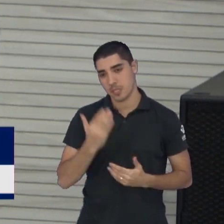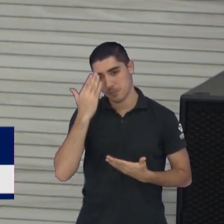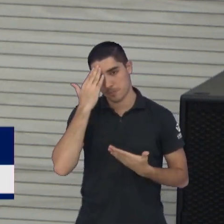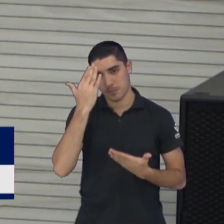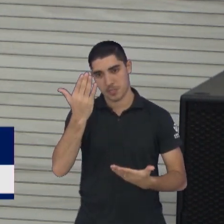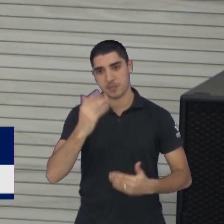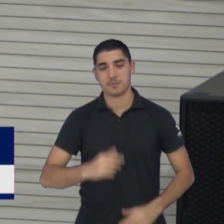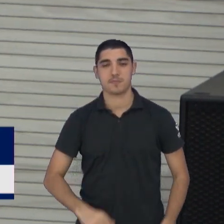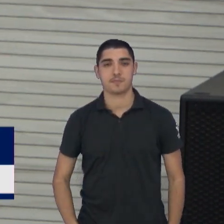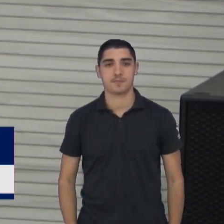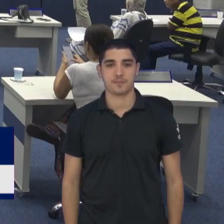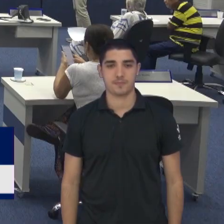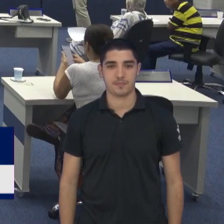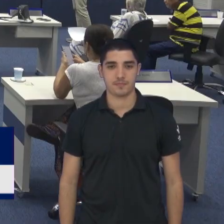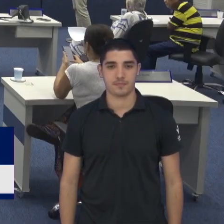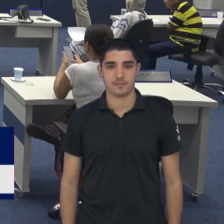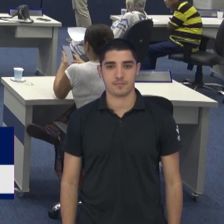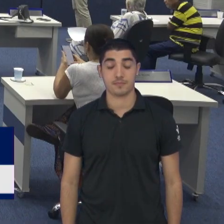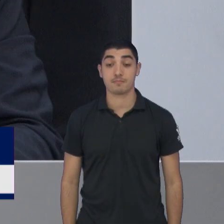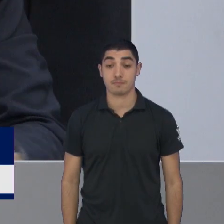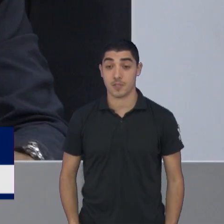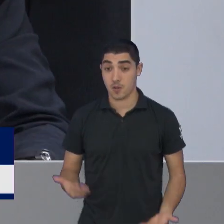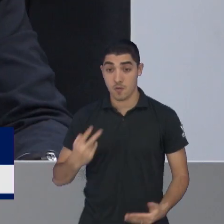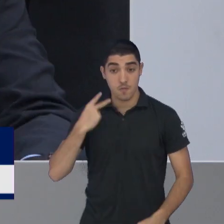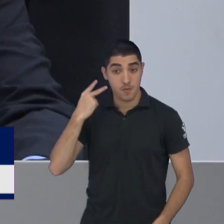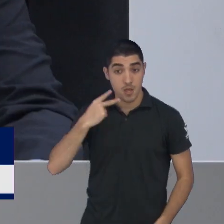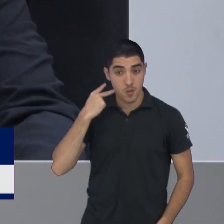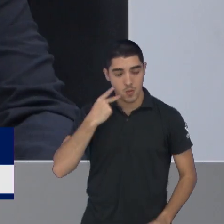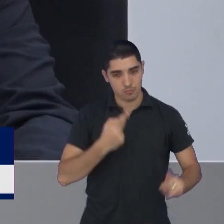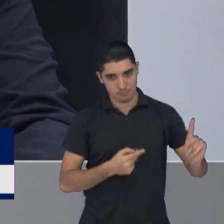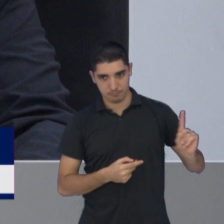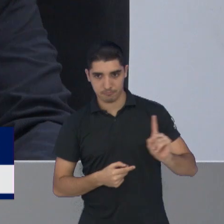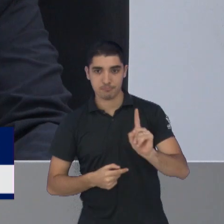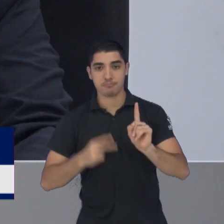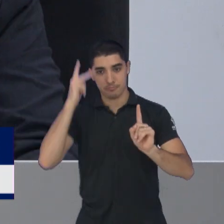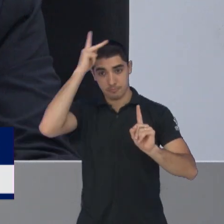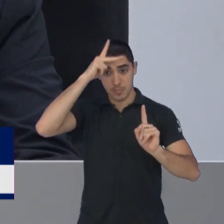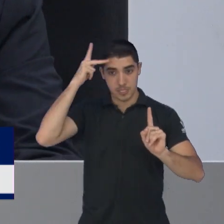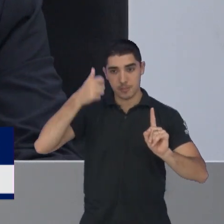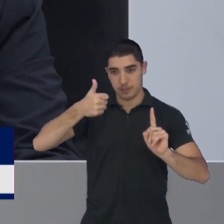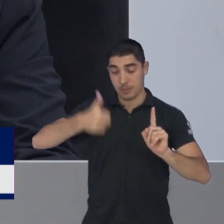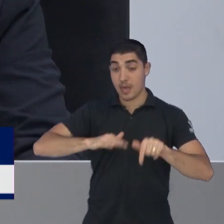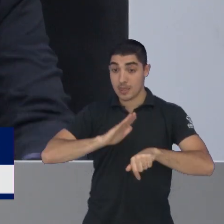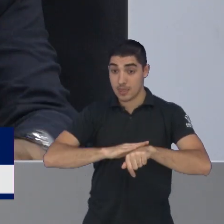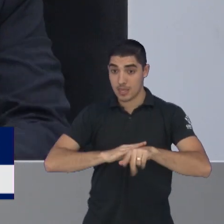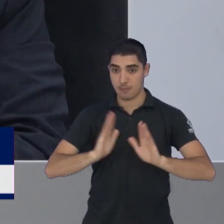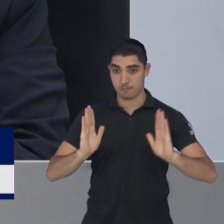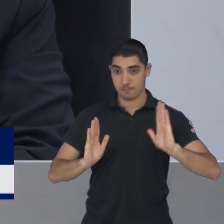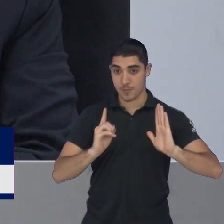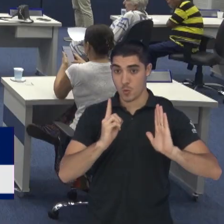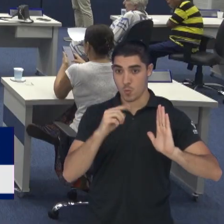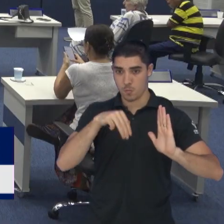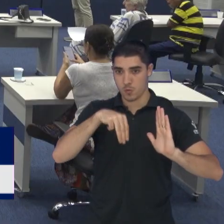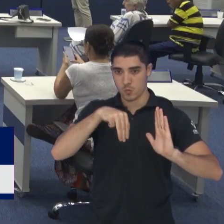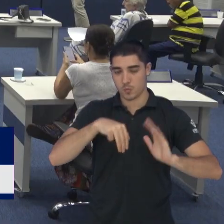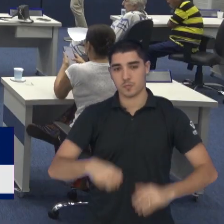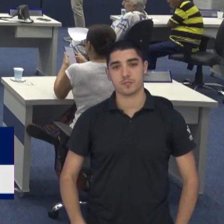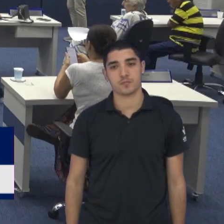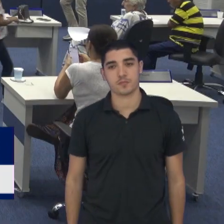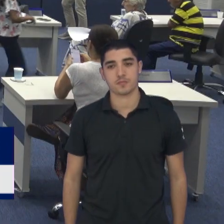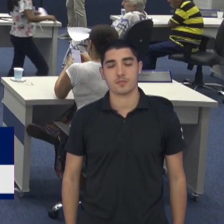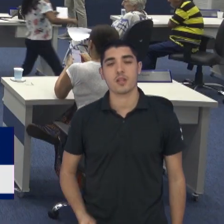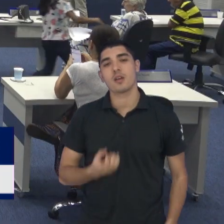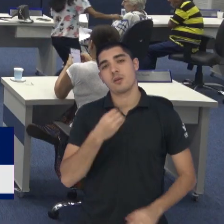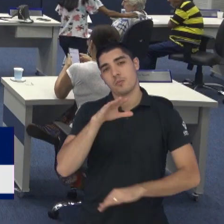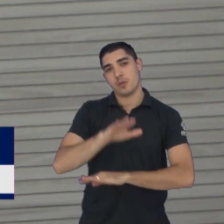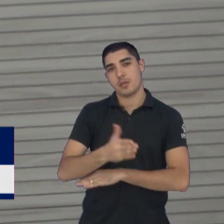presidente. Com a palavra o vereador Fernando Petit. Vossa Excelência tem o tempo de 1 minuto, vereador. Boa tarde, presidente. Boa